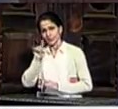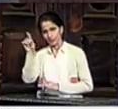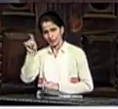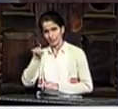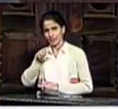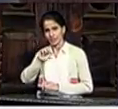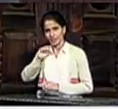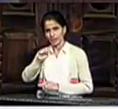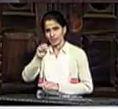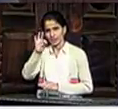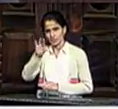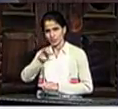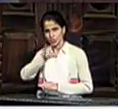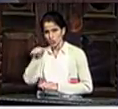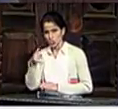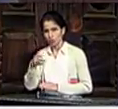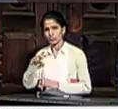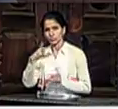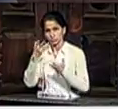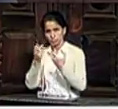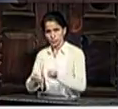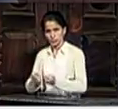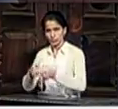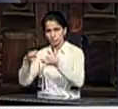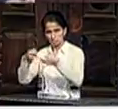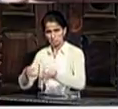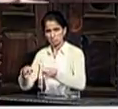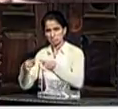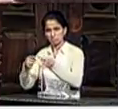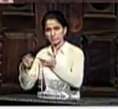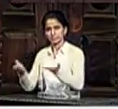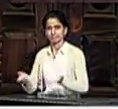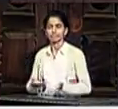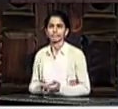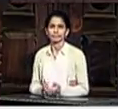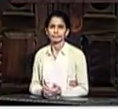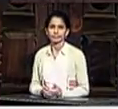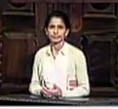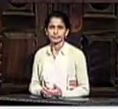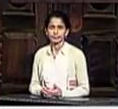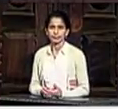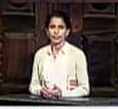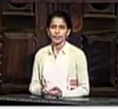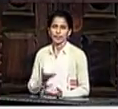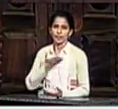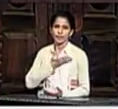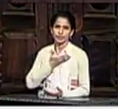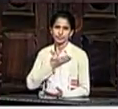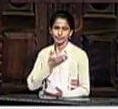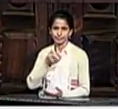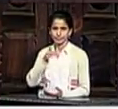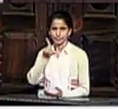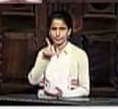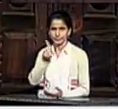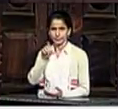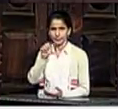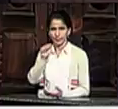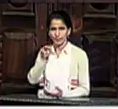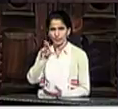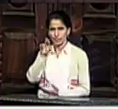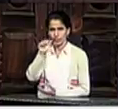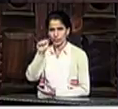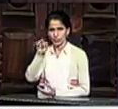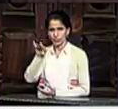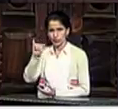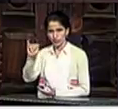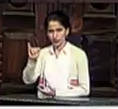Supremo Tribunal Federal. Por isso que quando meu querido amigo Dauari falou que o governo